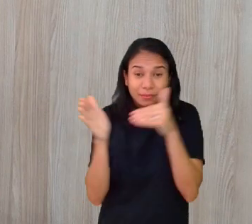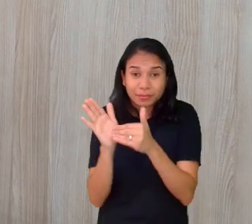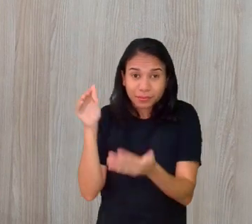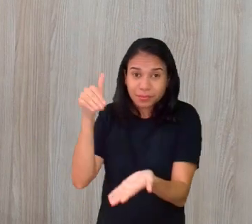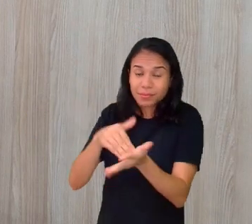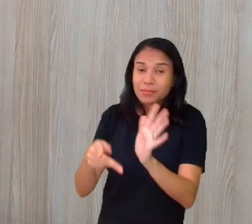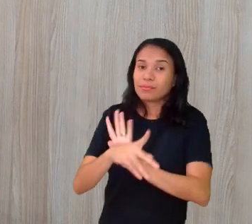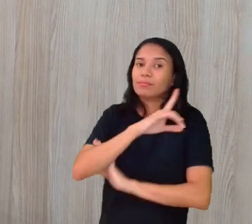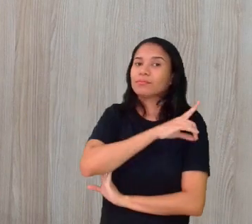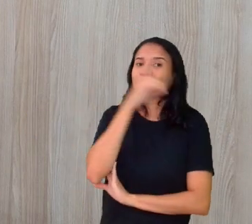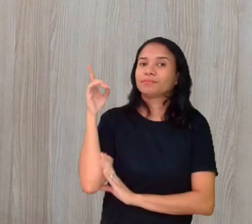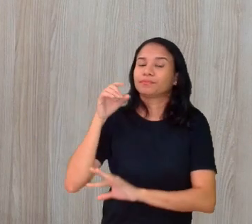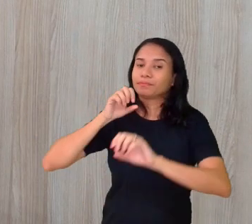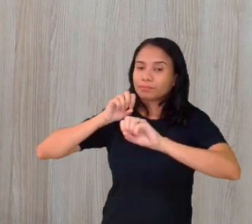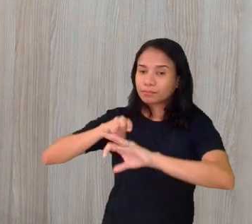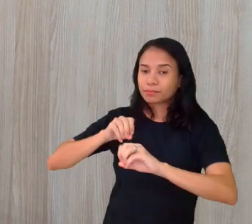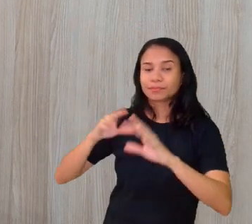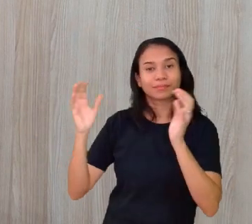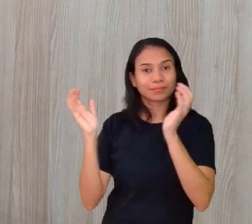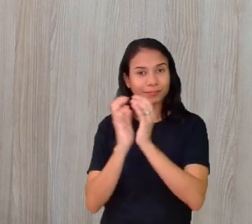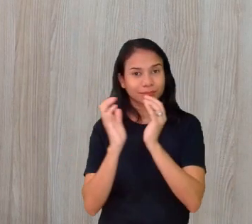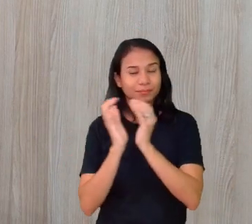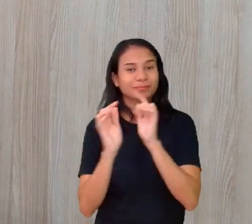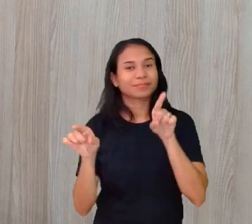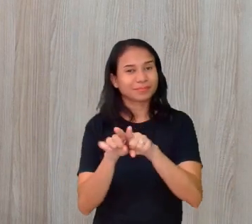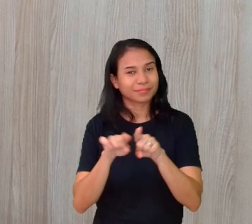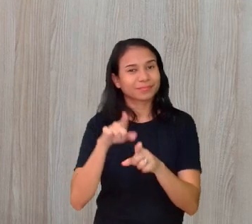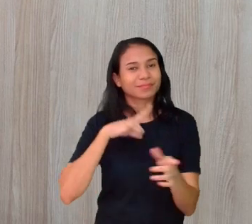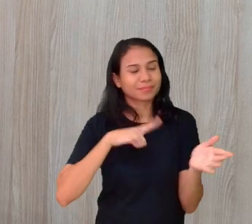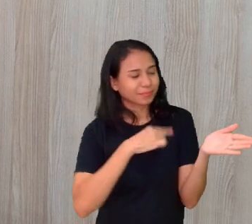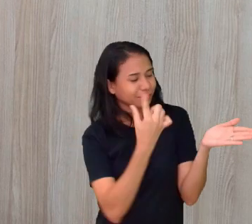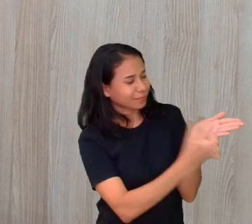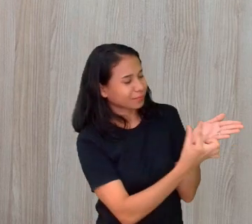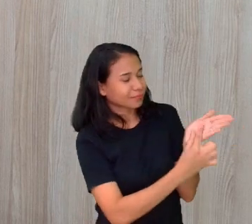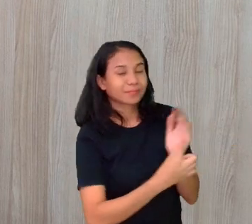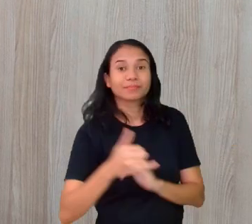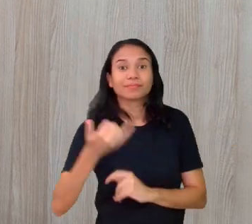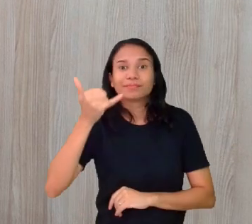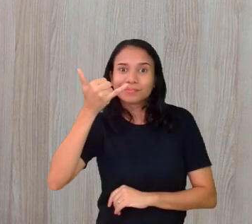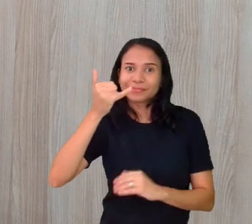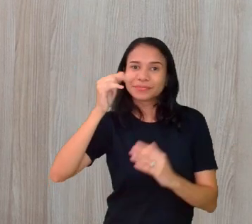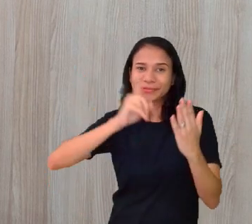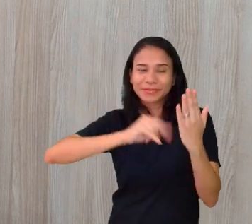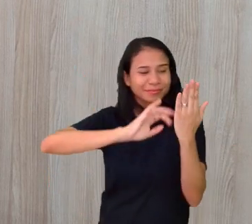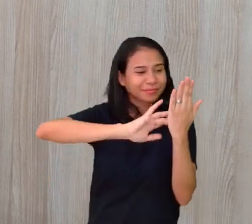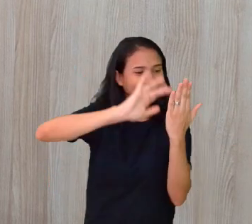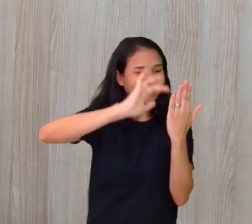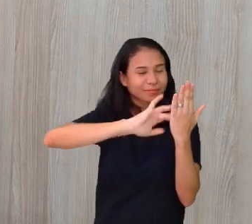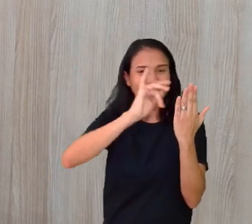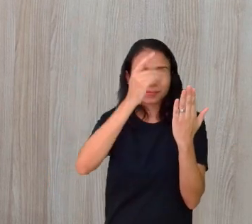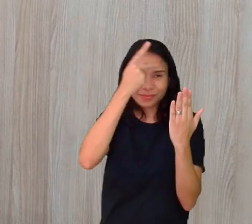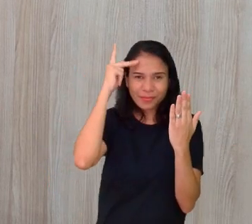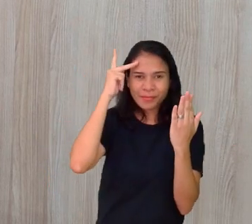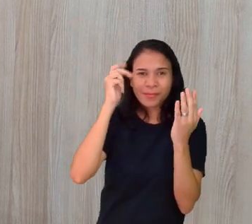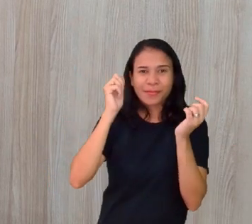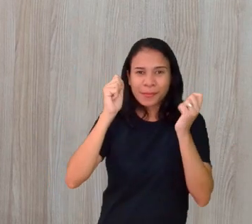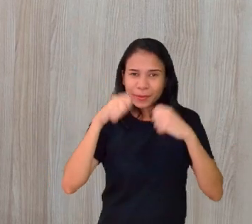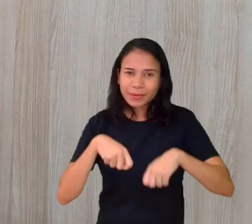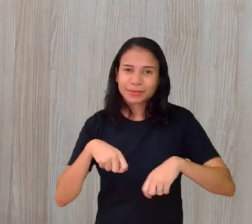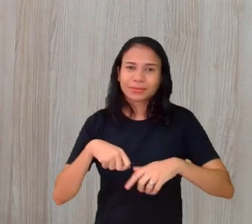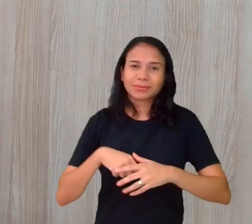aula, é que o Educa Recife também tem um aplicativo para celular. Então você